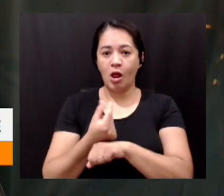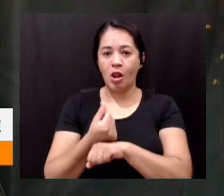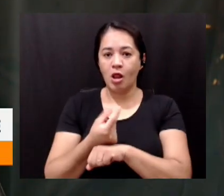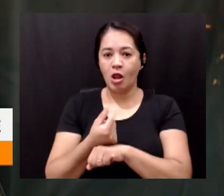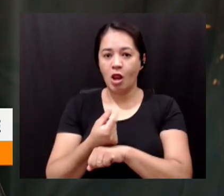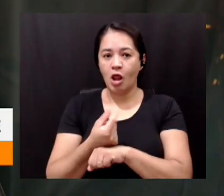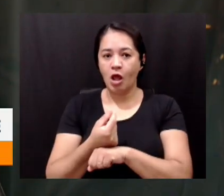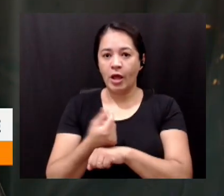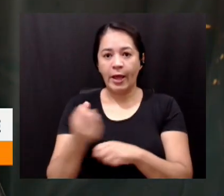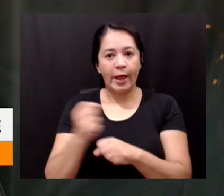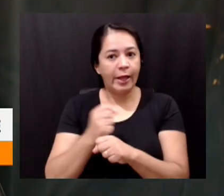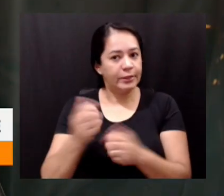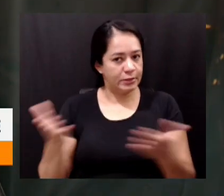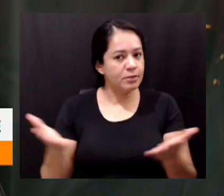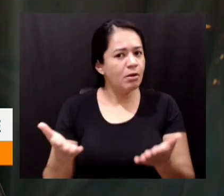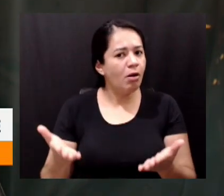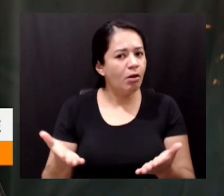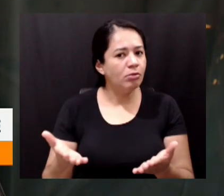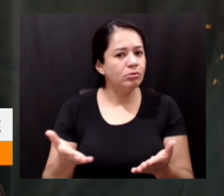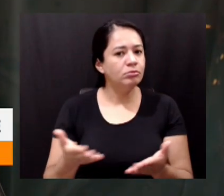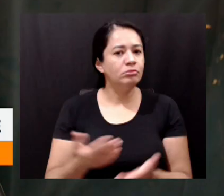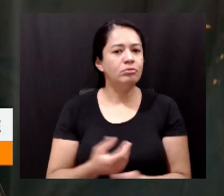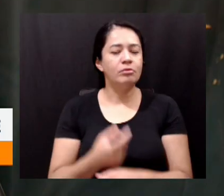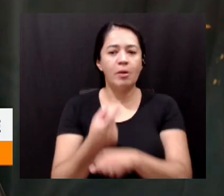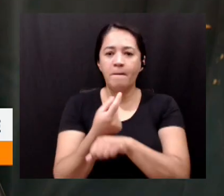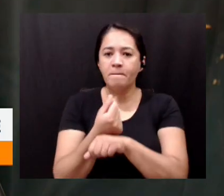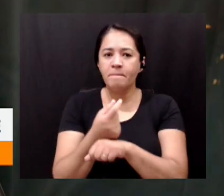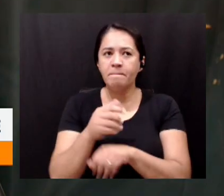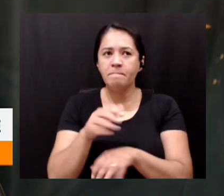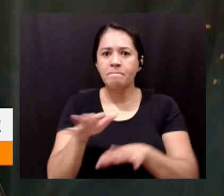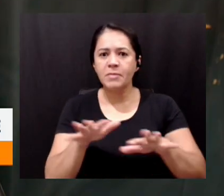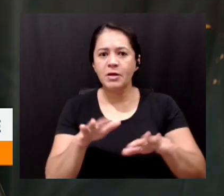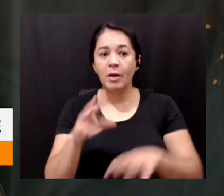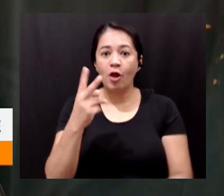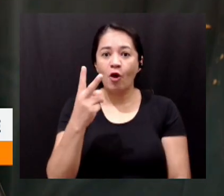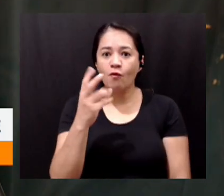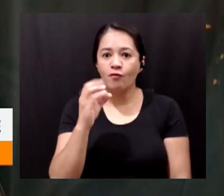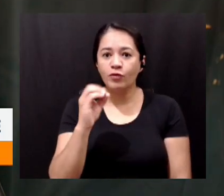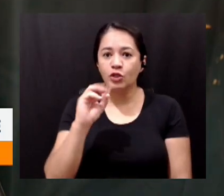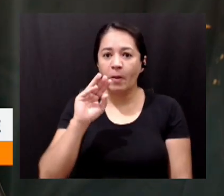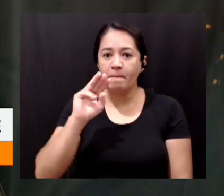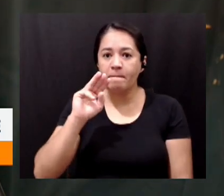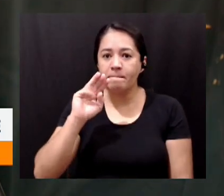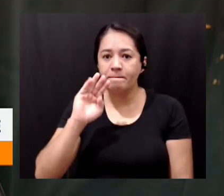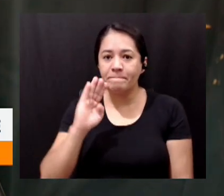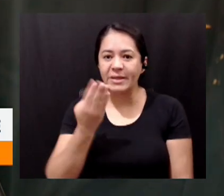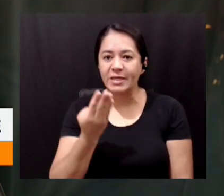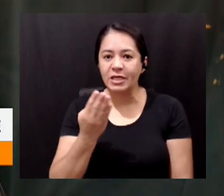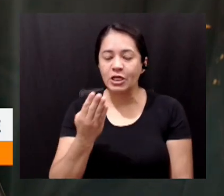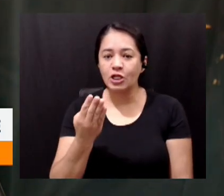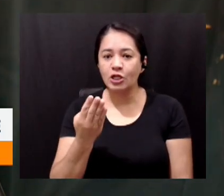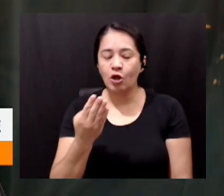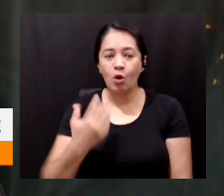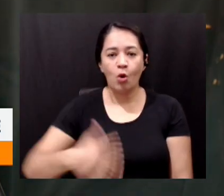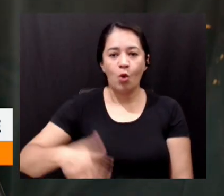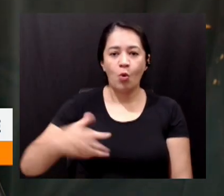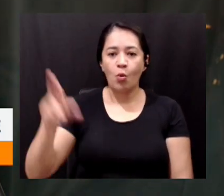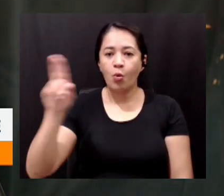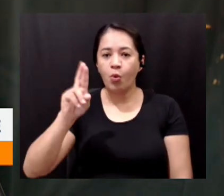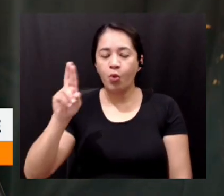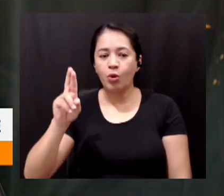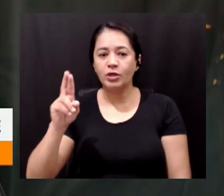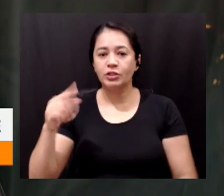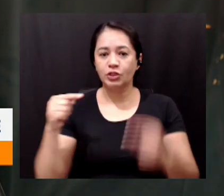falando, hein? Movimentando aproximadamente 20 bilhões em impostos e taxas, de acordo com a Associação Nacional de